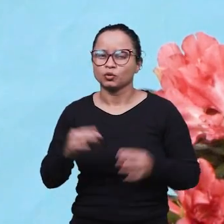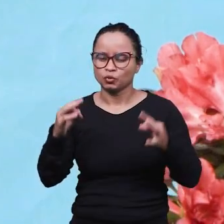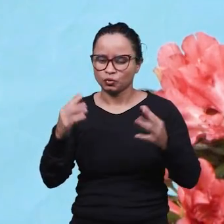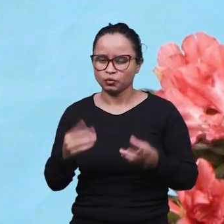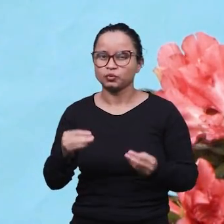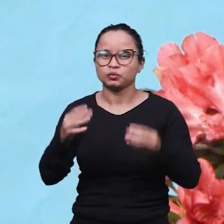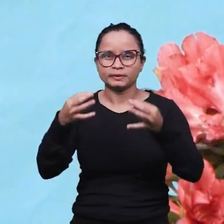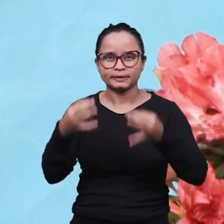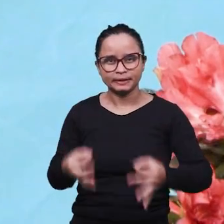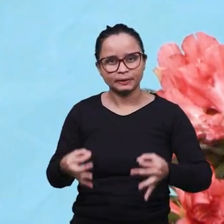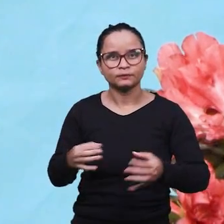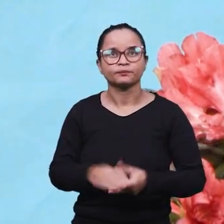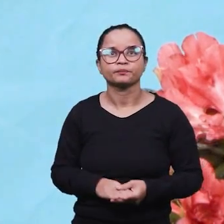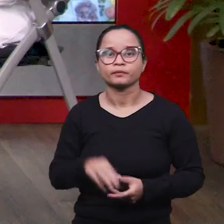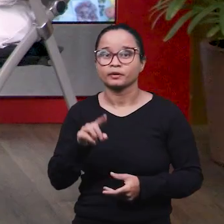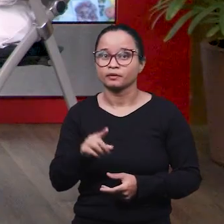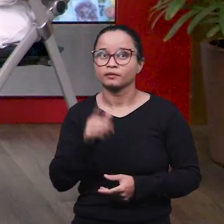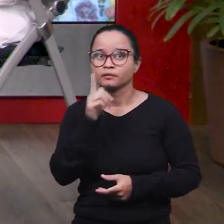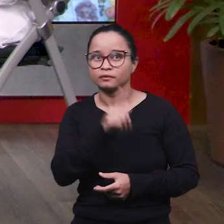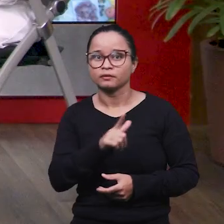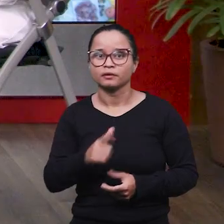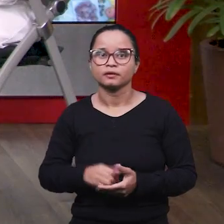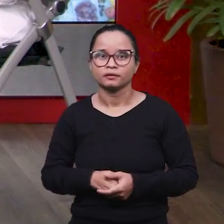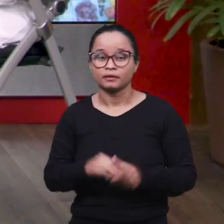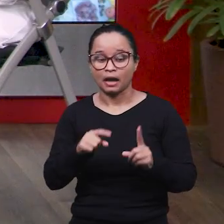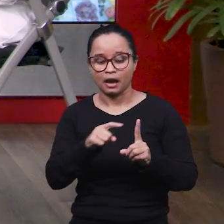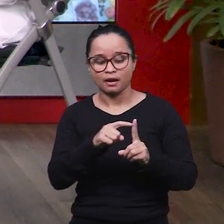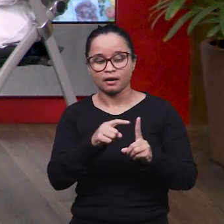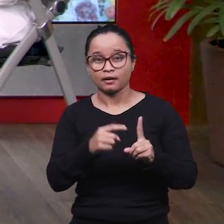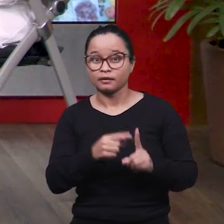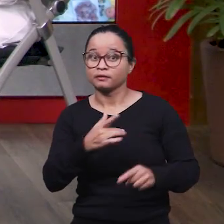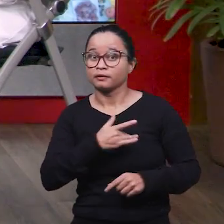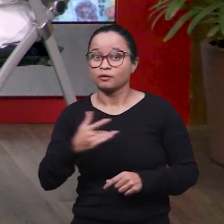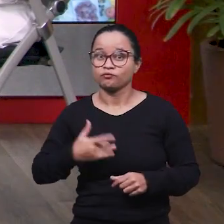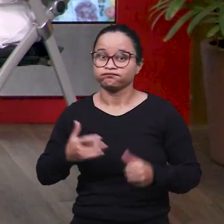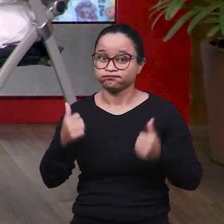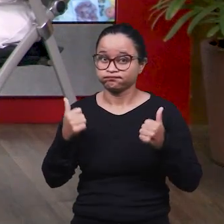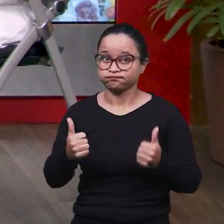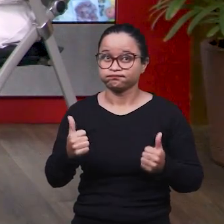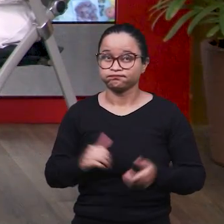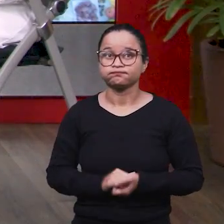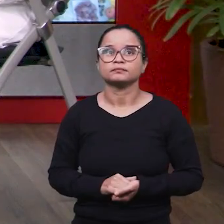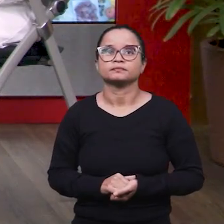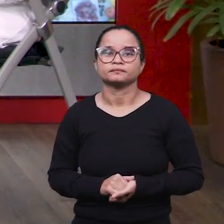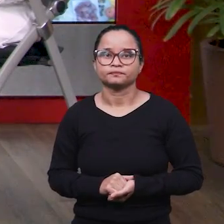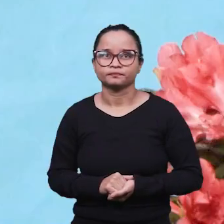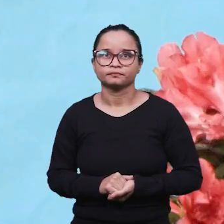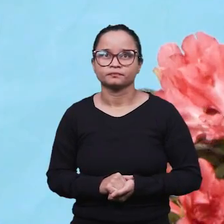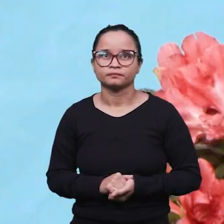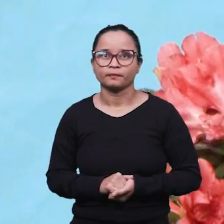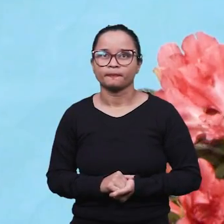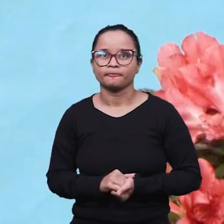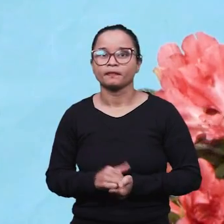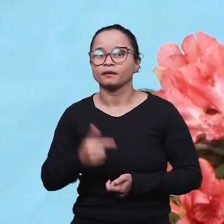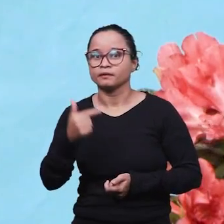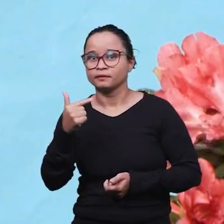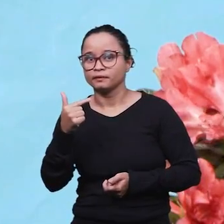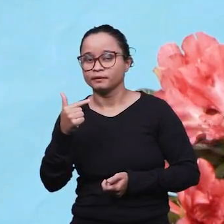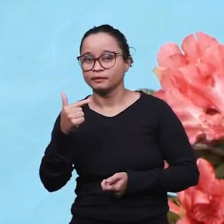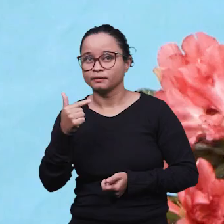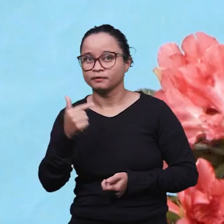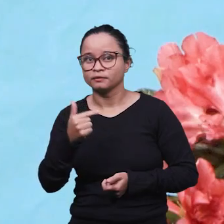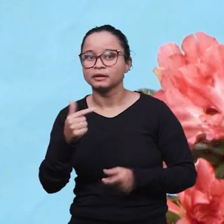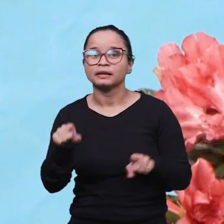com tudo certinho, para que você já engravide com a saúde em dia, né? Vamos dizer assim. Em segundo plano, para